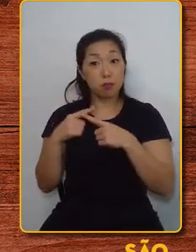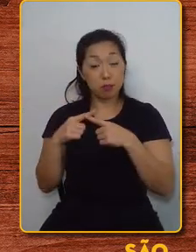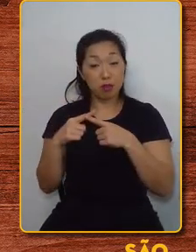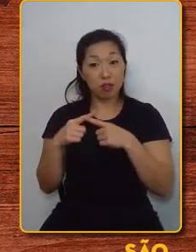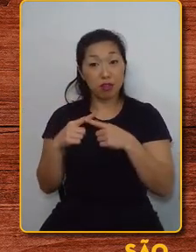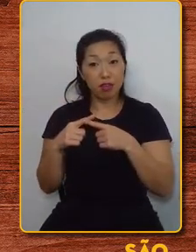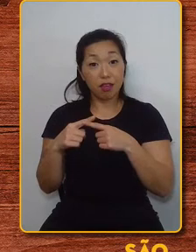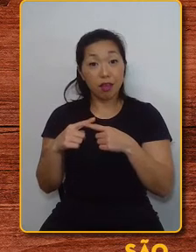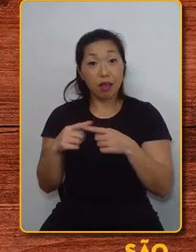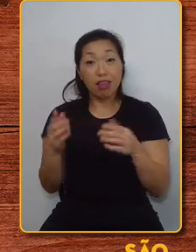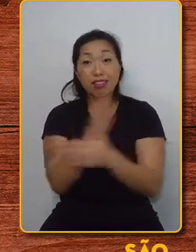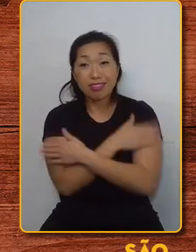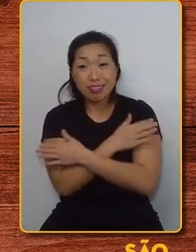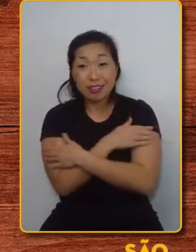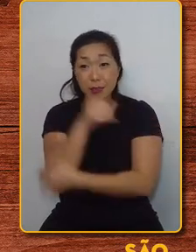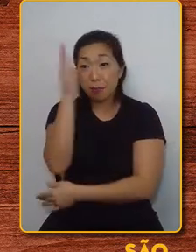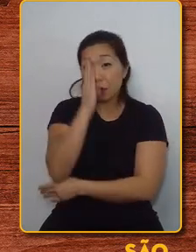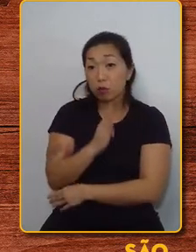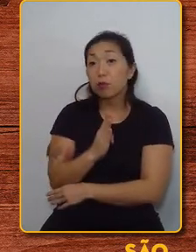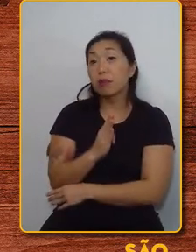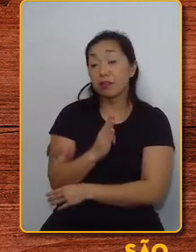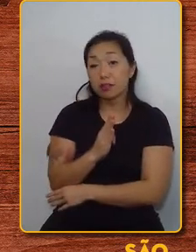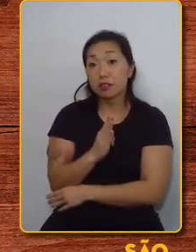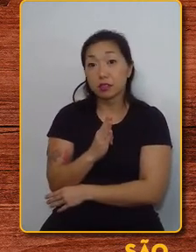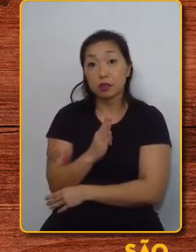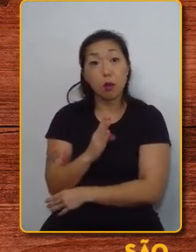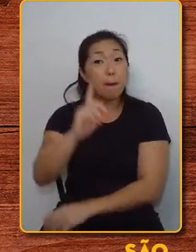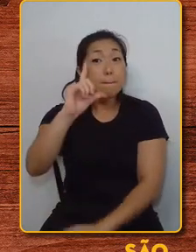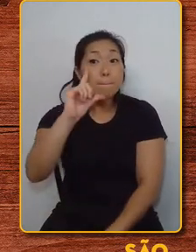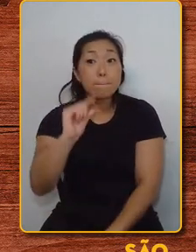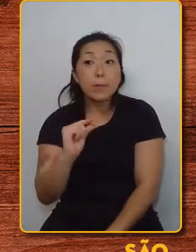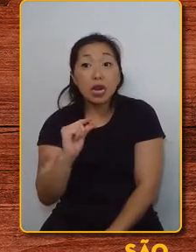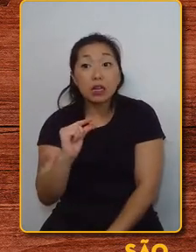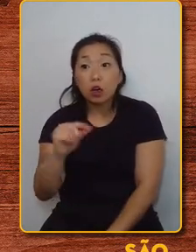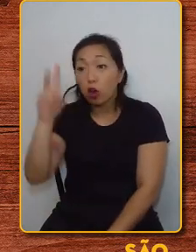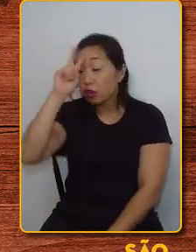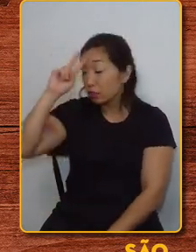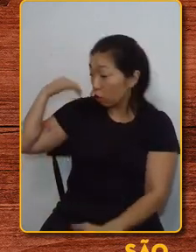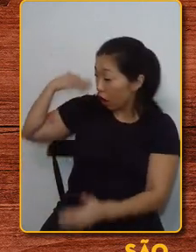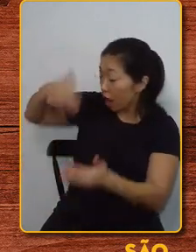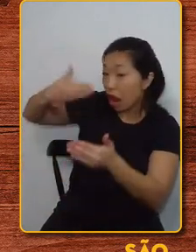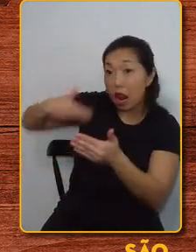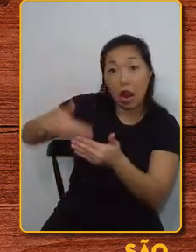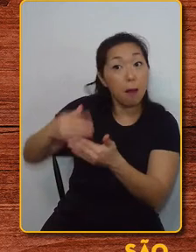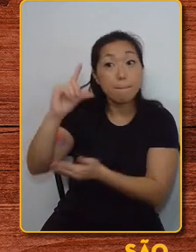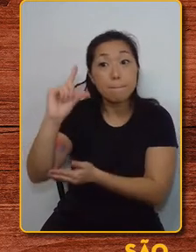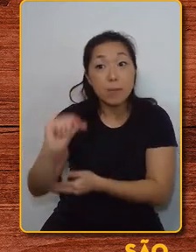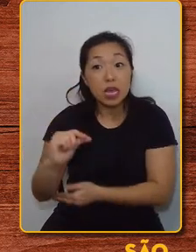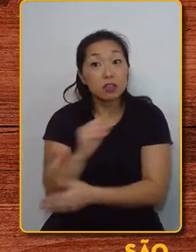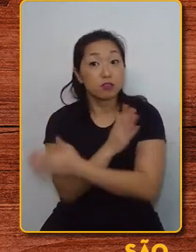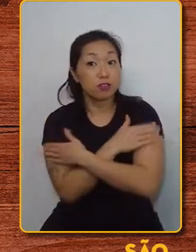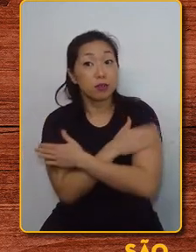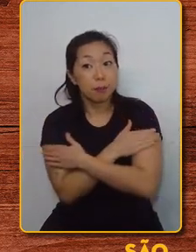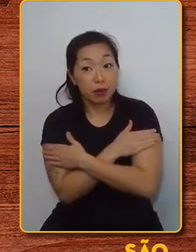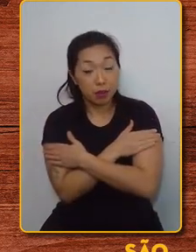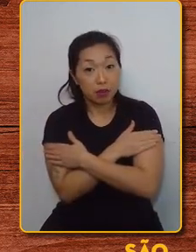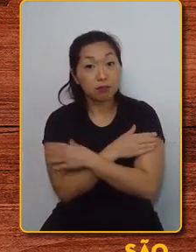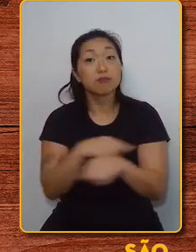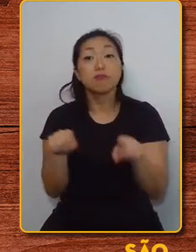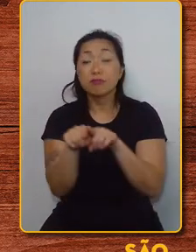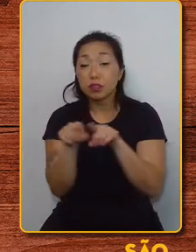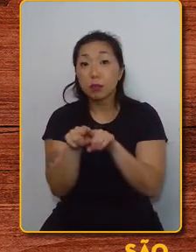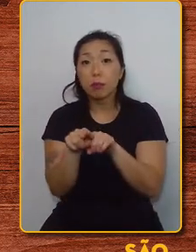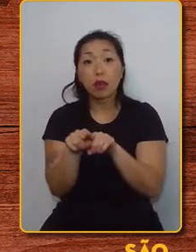O Brasil saiu do mapa da fome, a gente está no auge das nossas, né, programa de cisternas